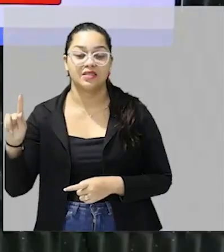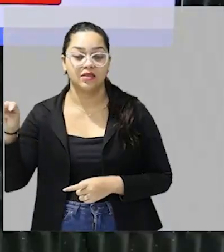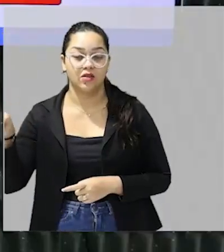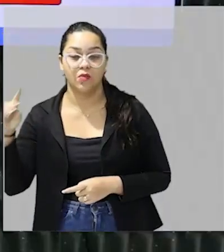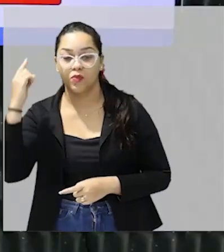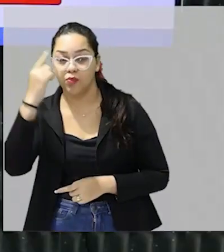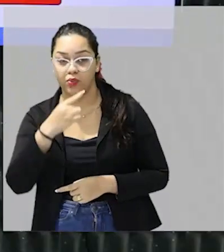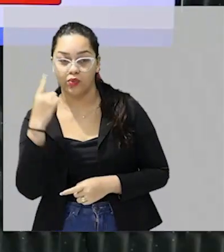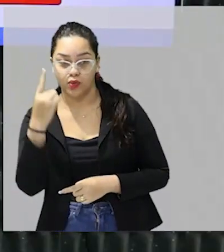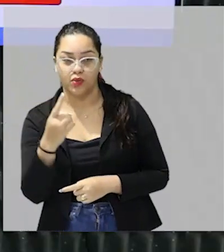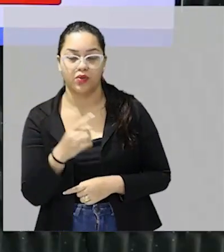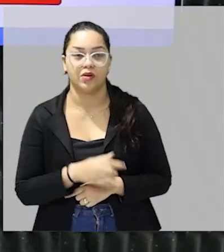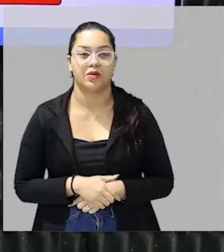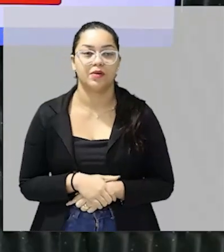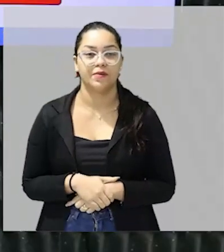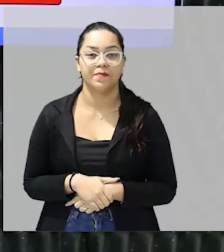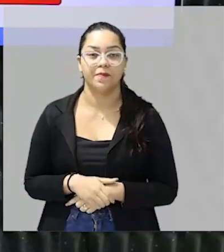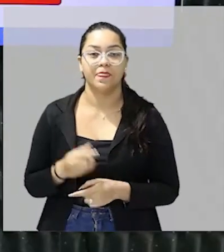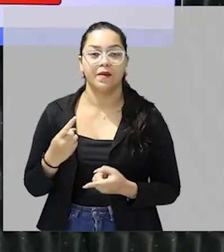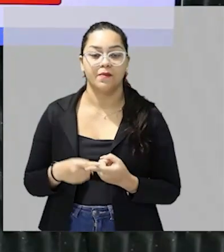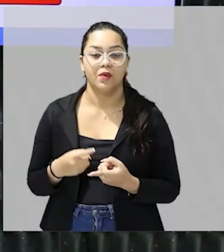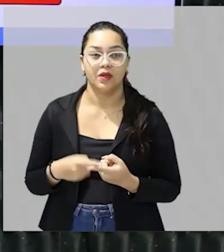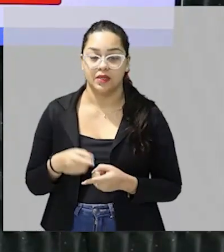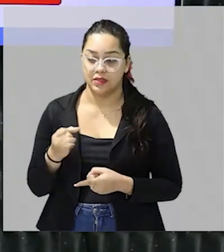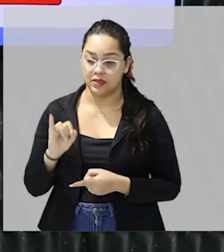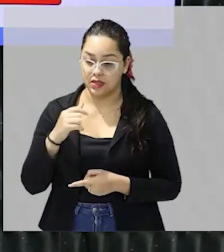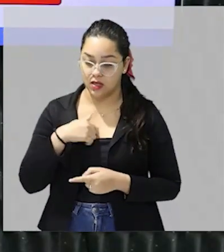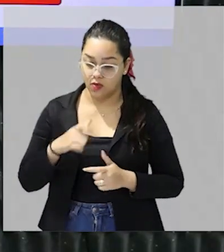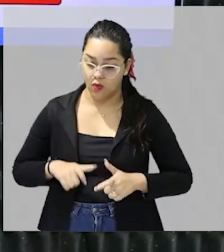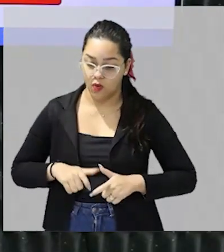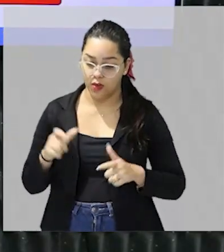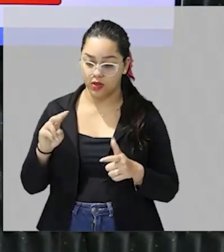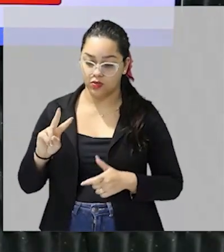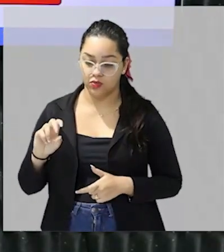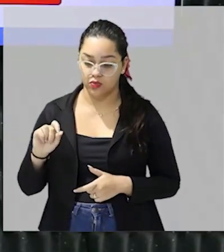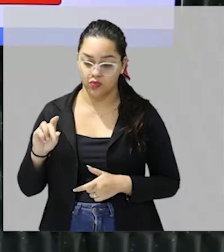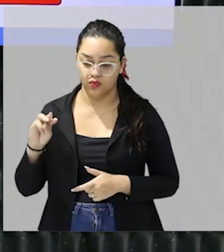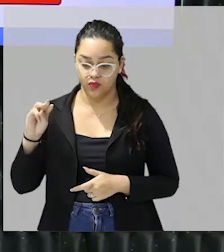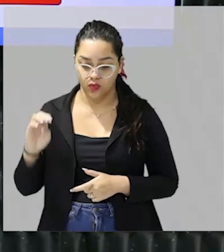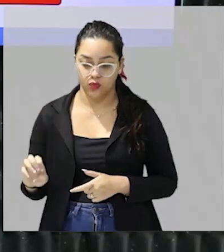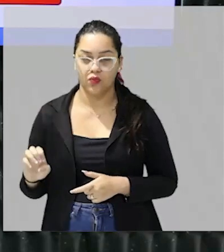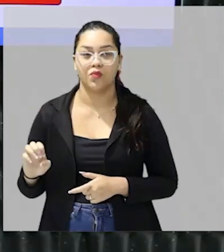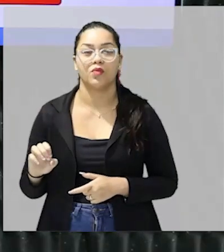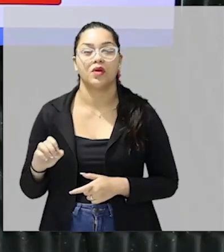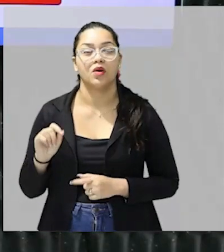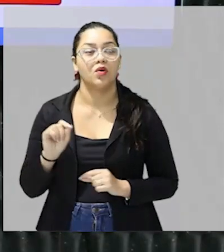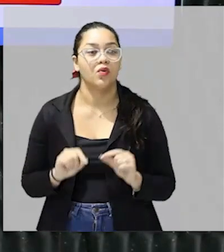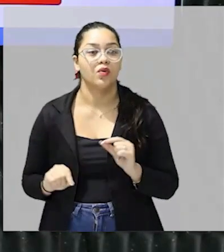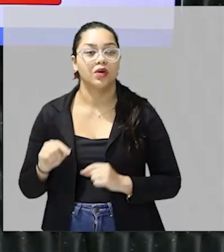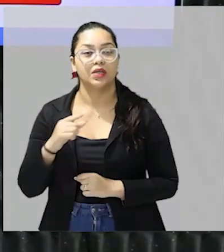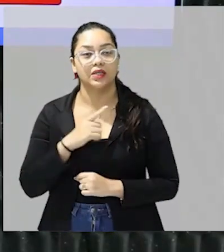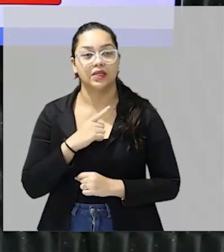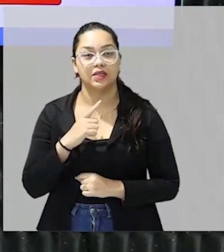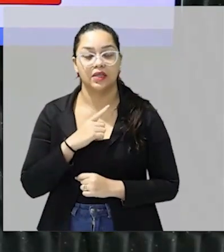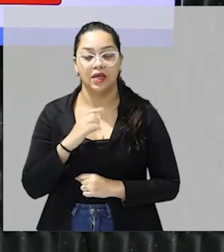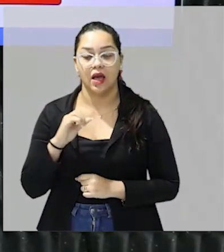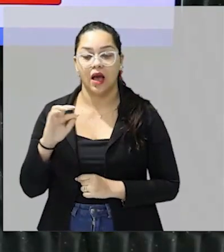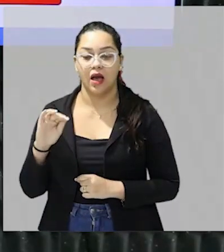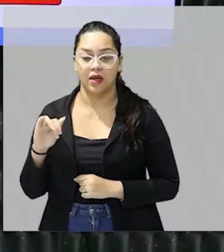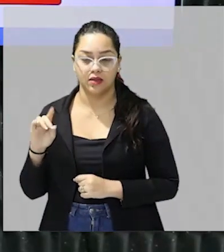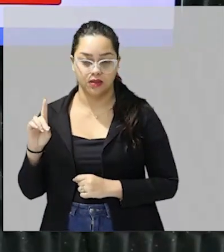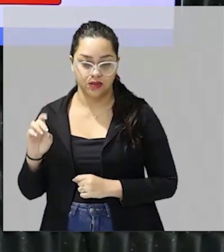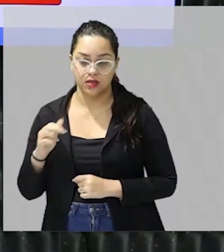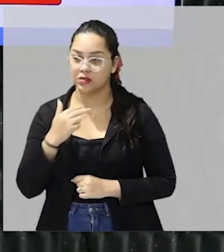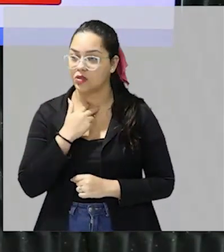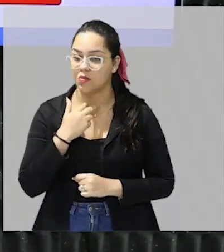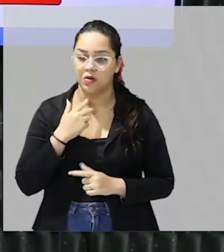km por hora. Porque se eu aumento o volume, eu baixo ou mantenho a intensidade. Eu não